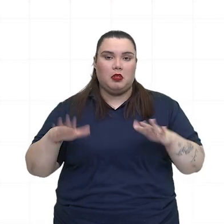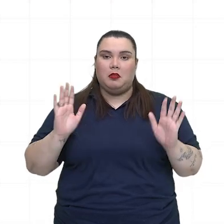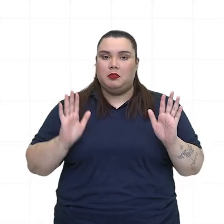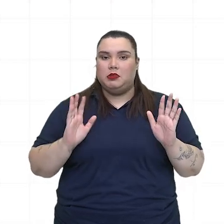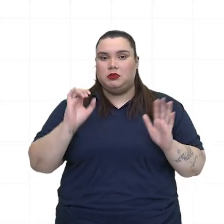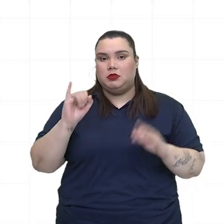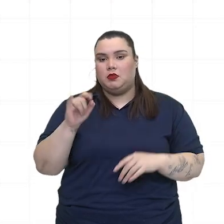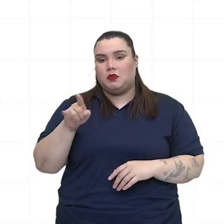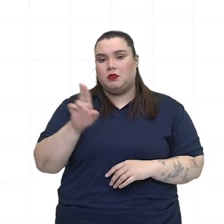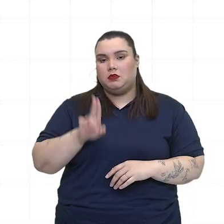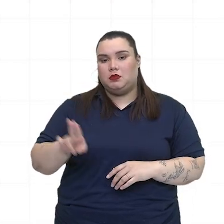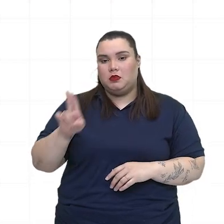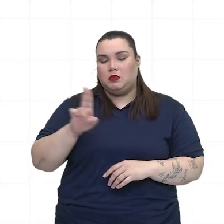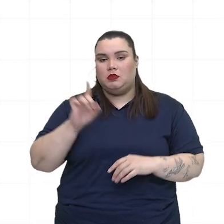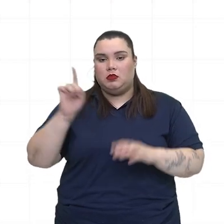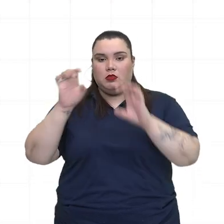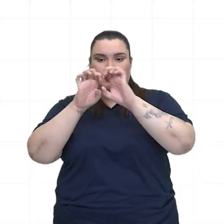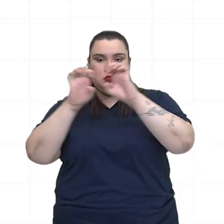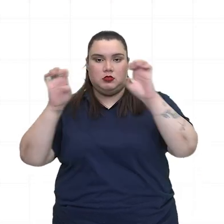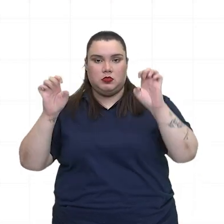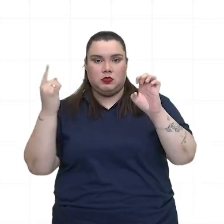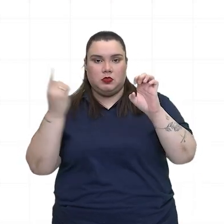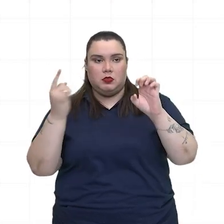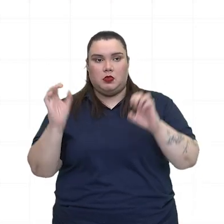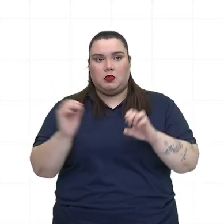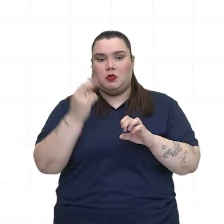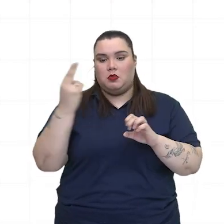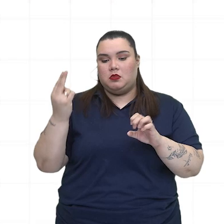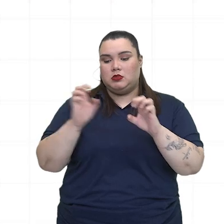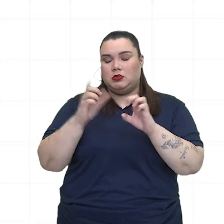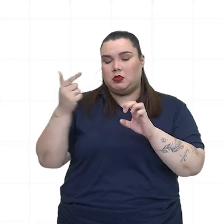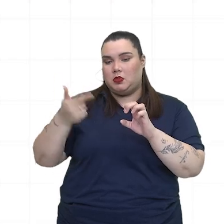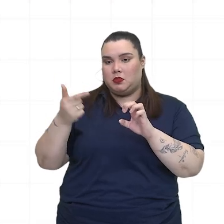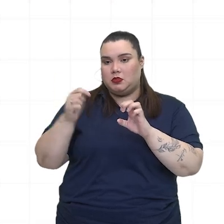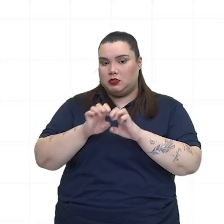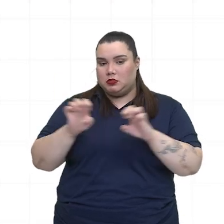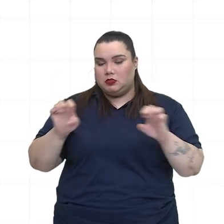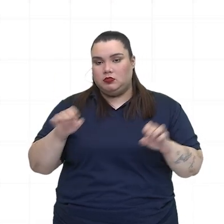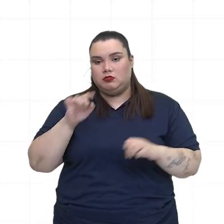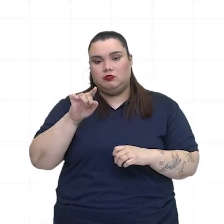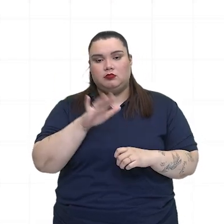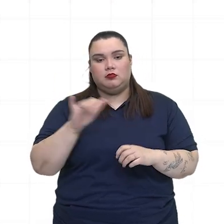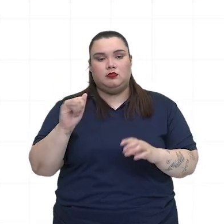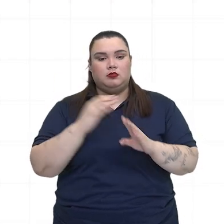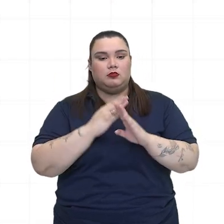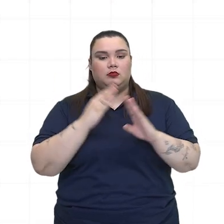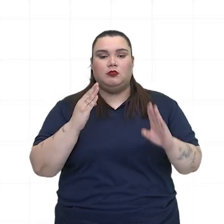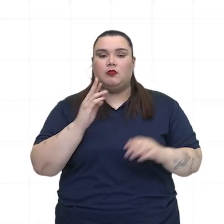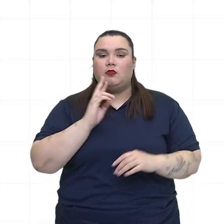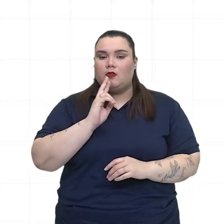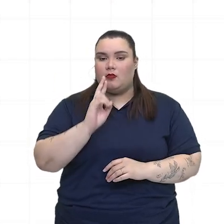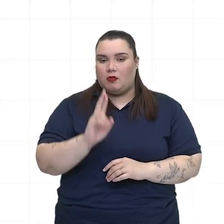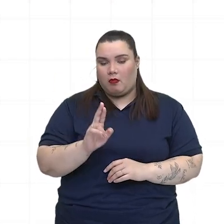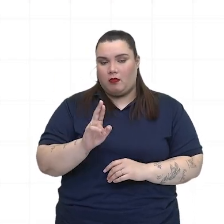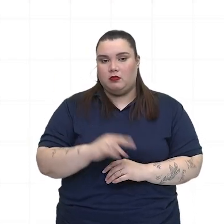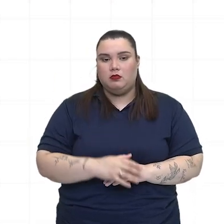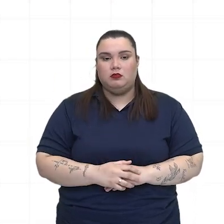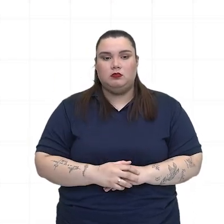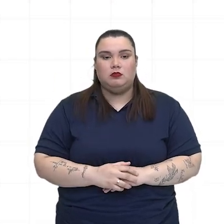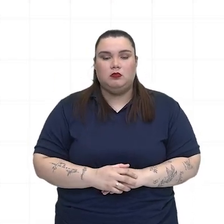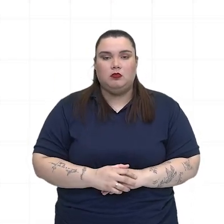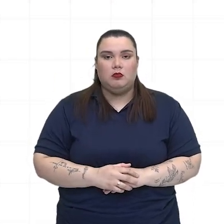Independente de você usar essa expressão ou essa expressão, você vai chegar ao mesmo